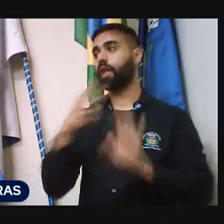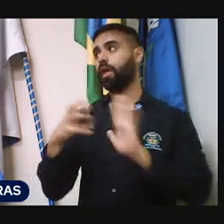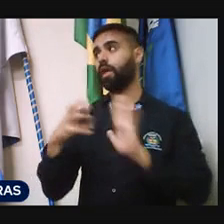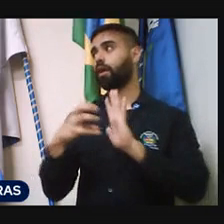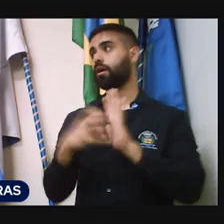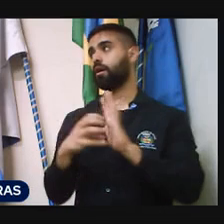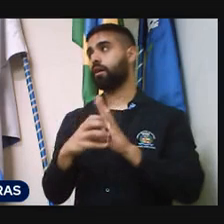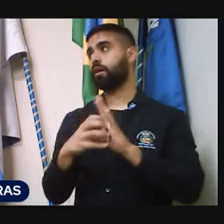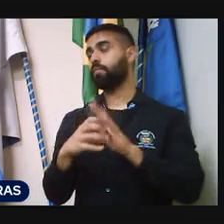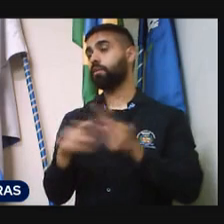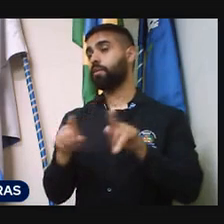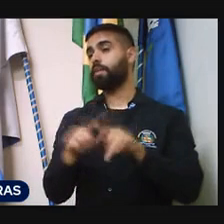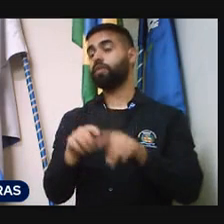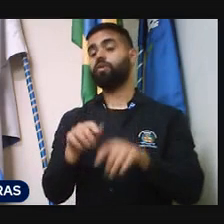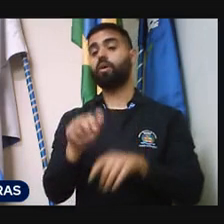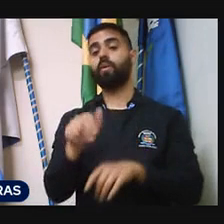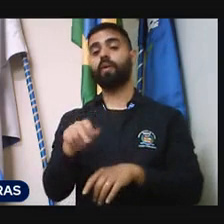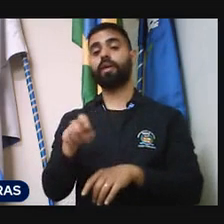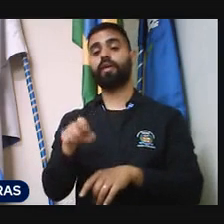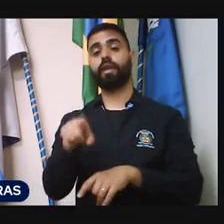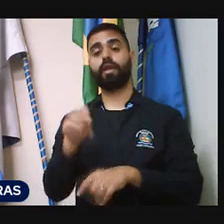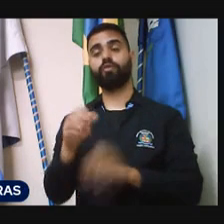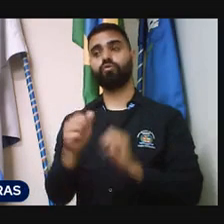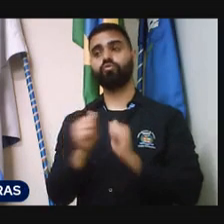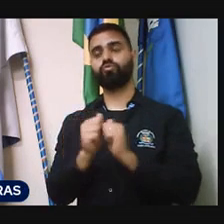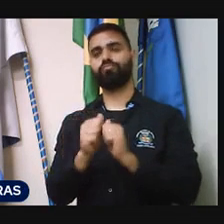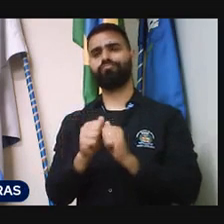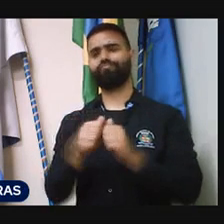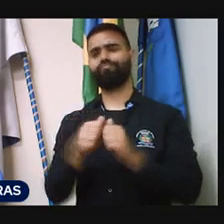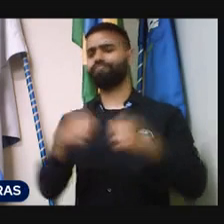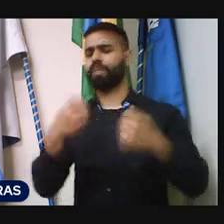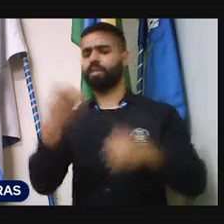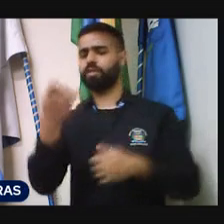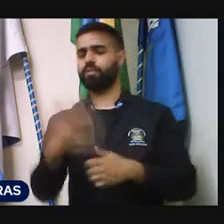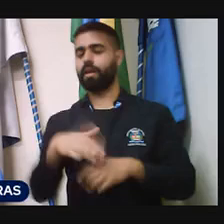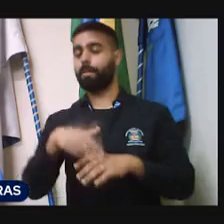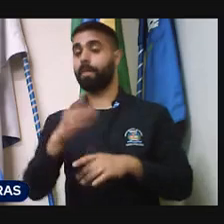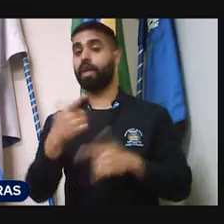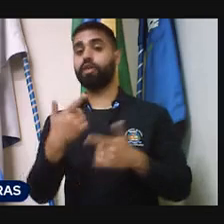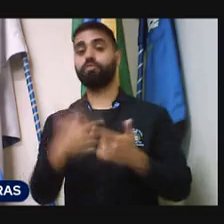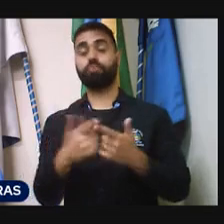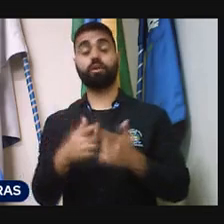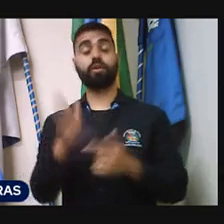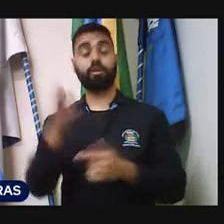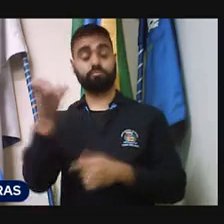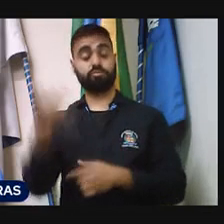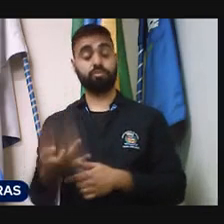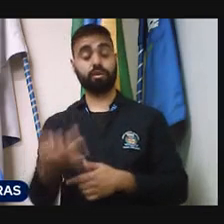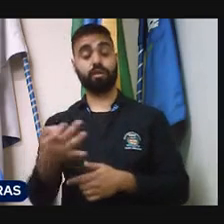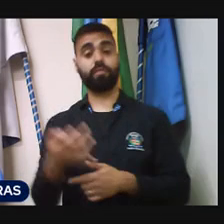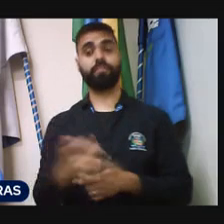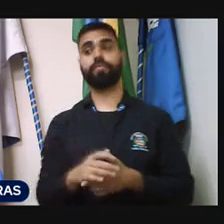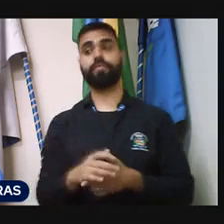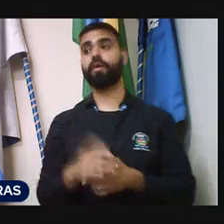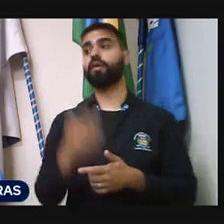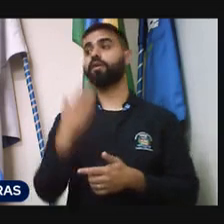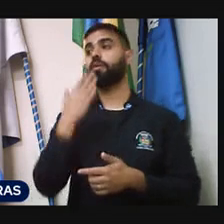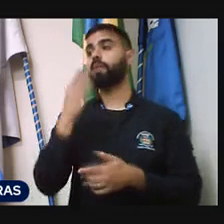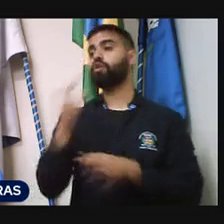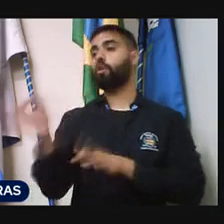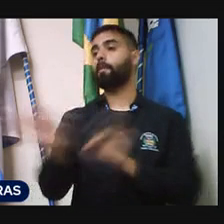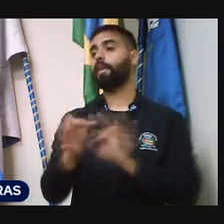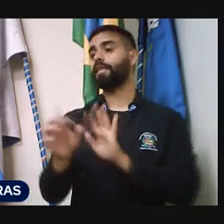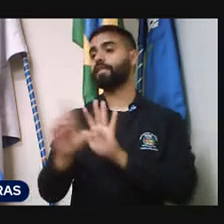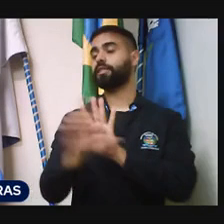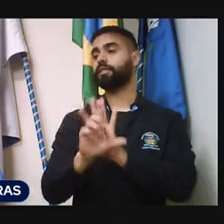Legislativa E ai soneca pro Jardim dispensando mais ativas a própria clareza da proposta submetemos o